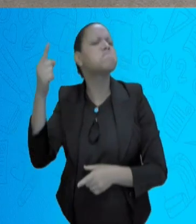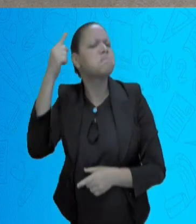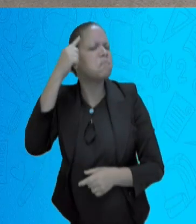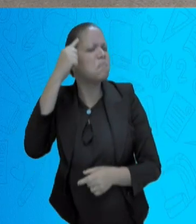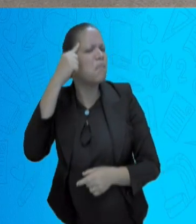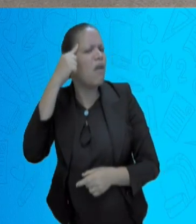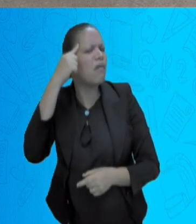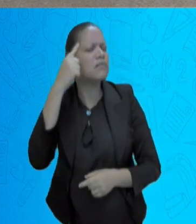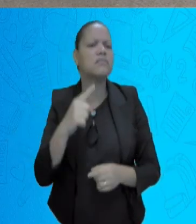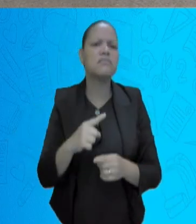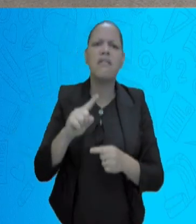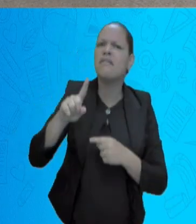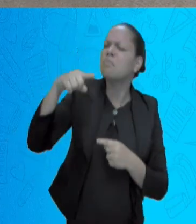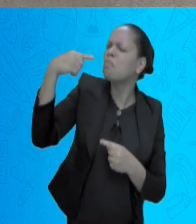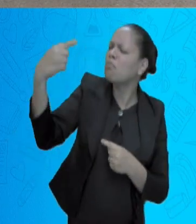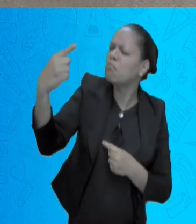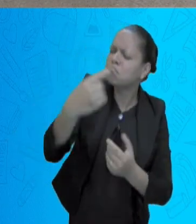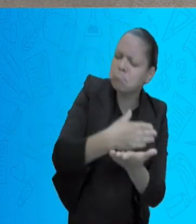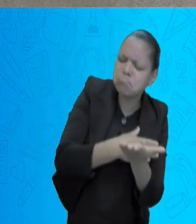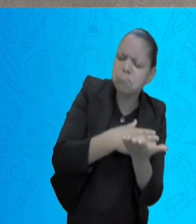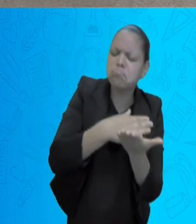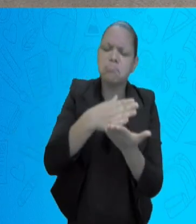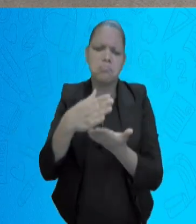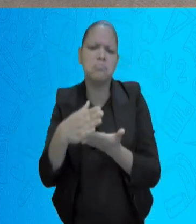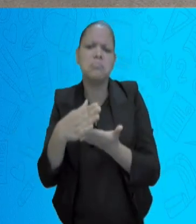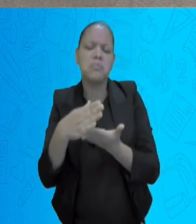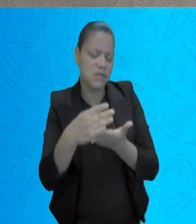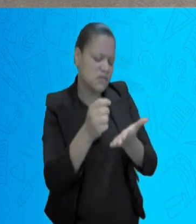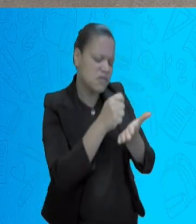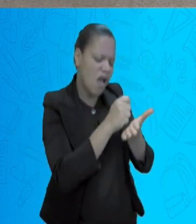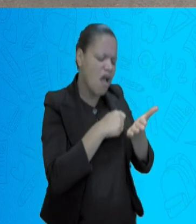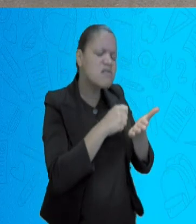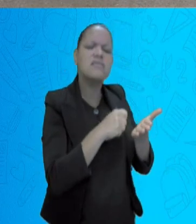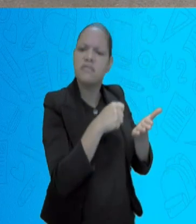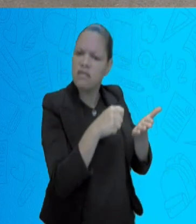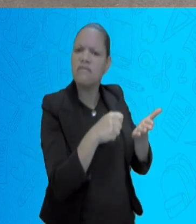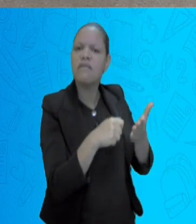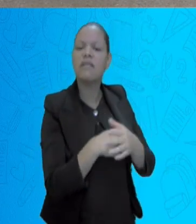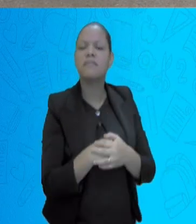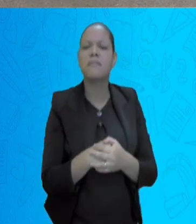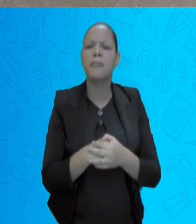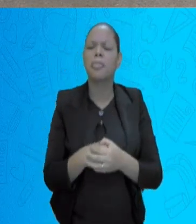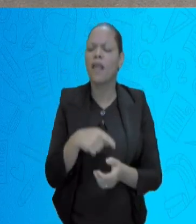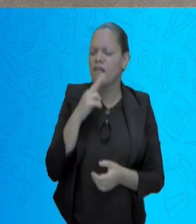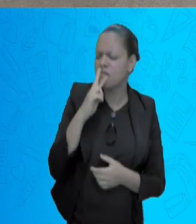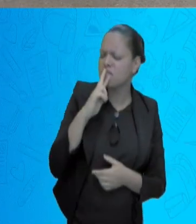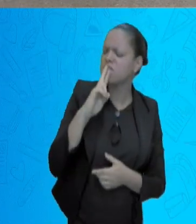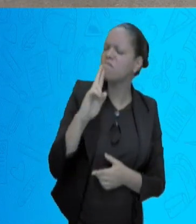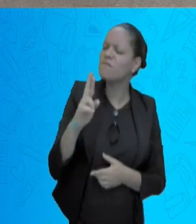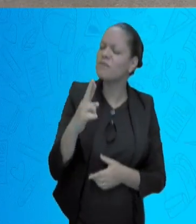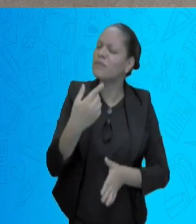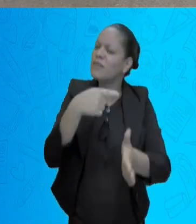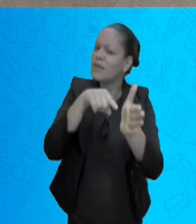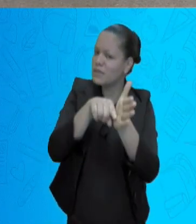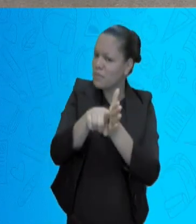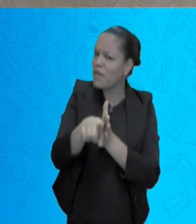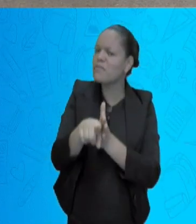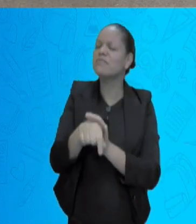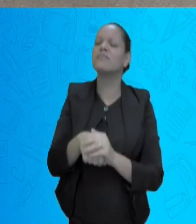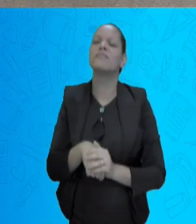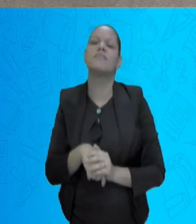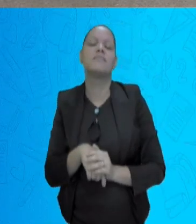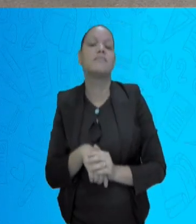E respondendo algumas perguntas, você pode colocar em ordem tudo aquilo que você vai